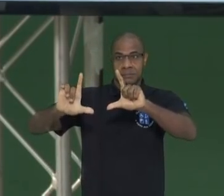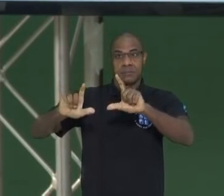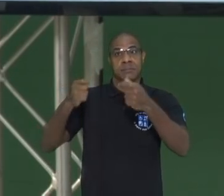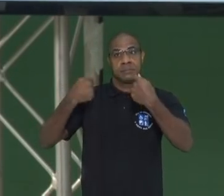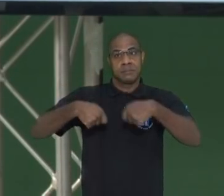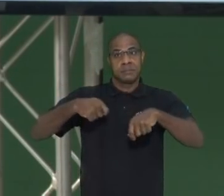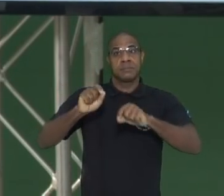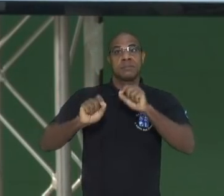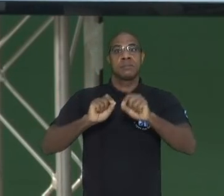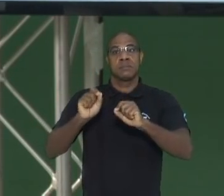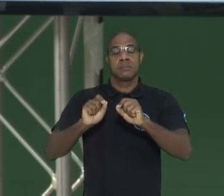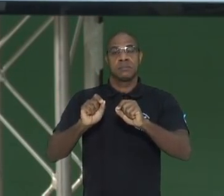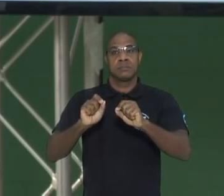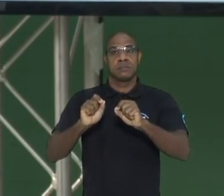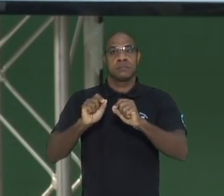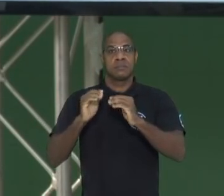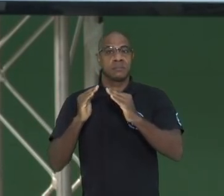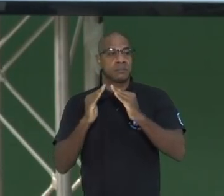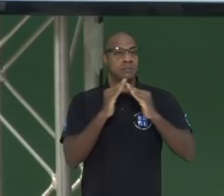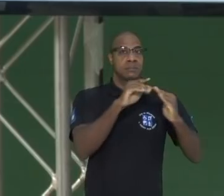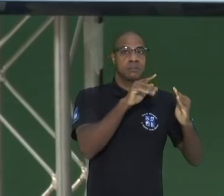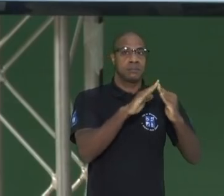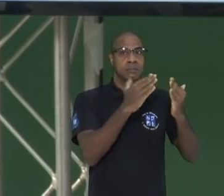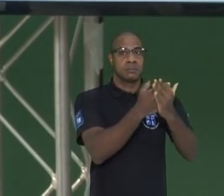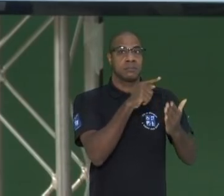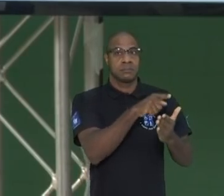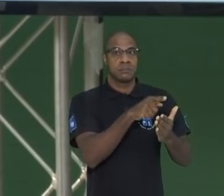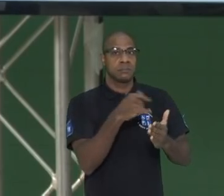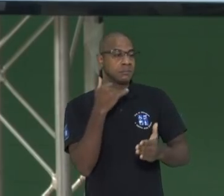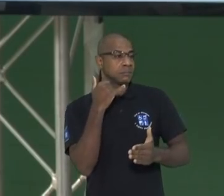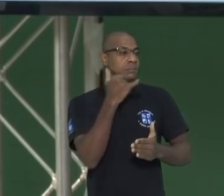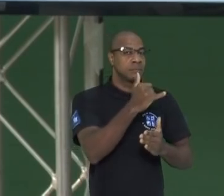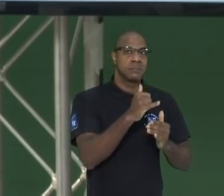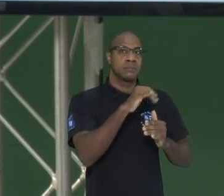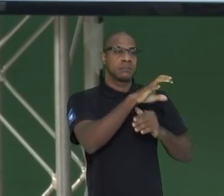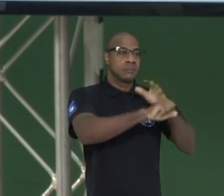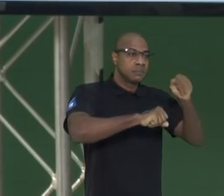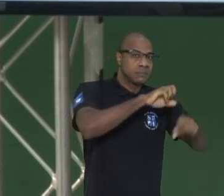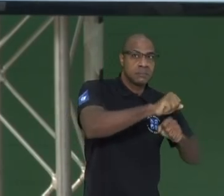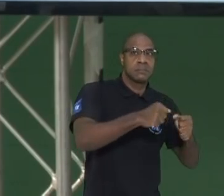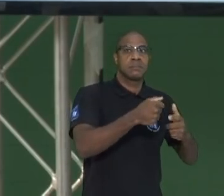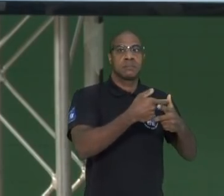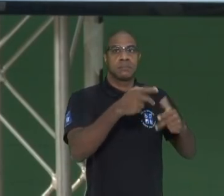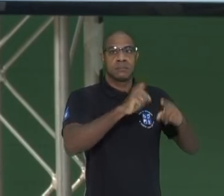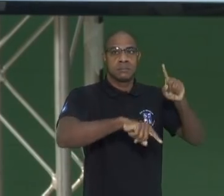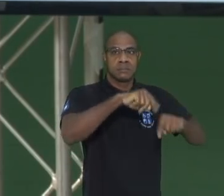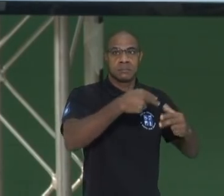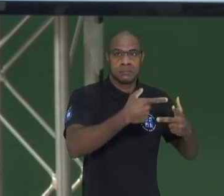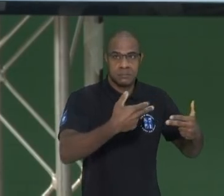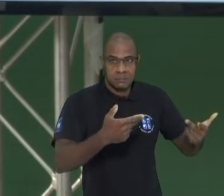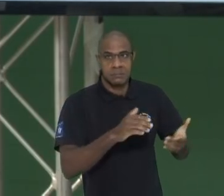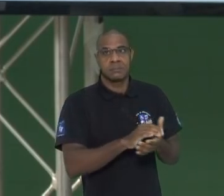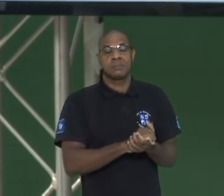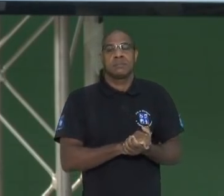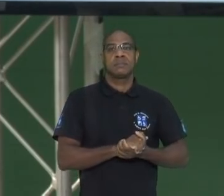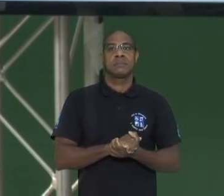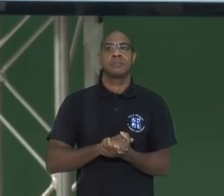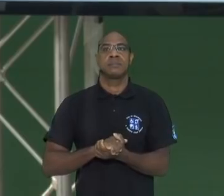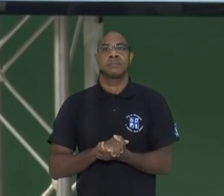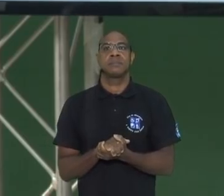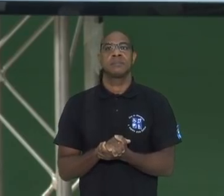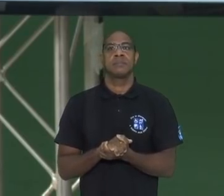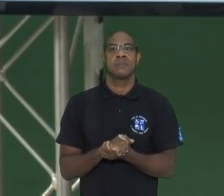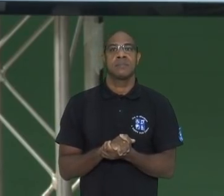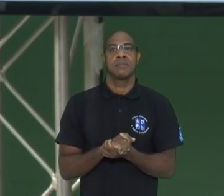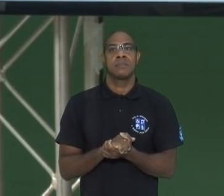devem entrar em contato com a escola para levar e buscar os materiais para ser avaliado ao longo do